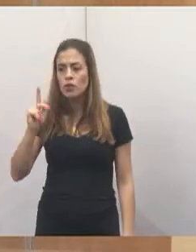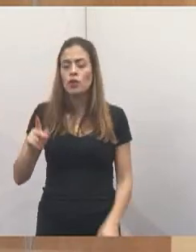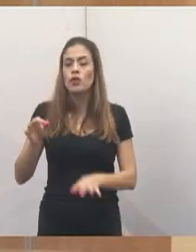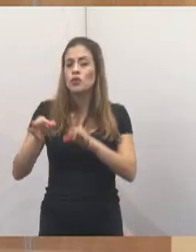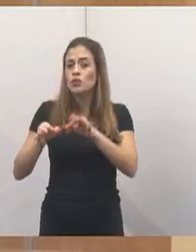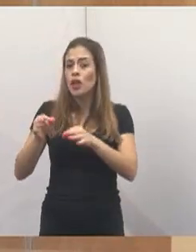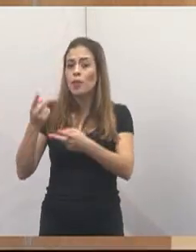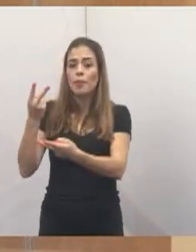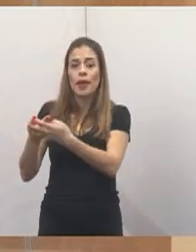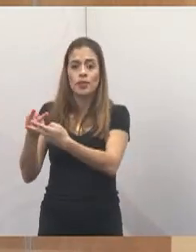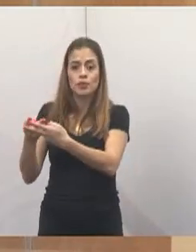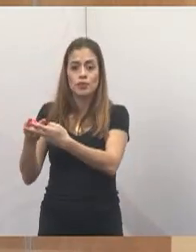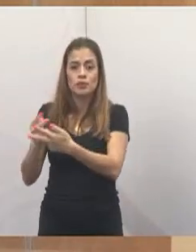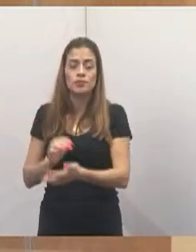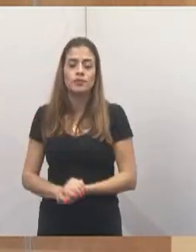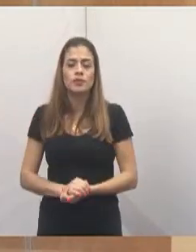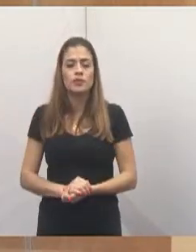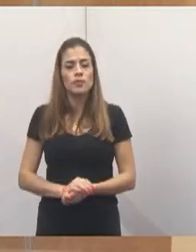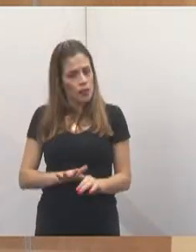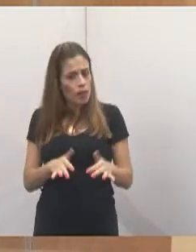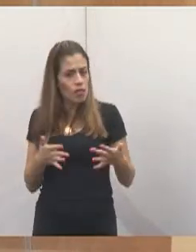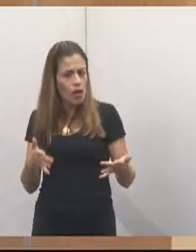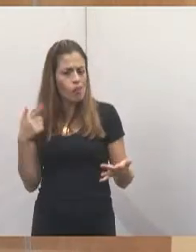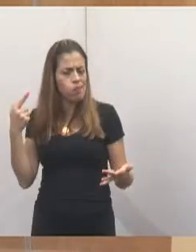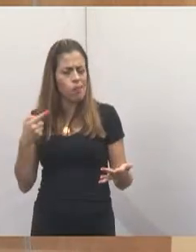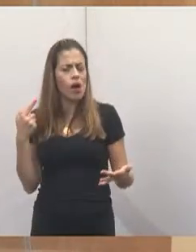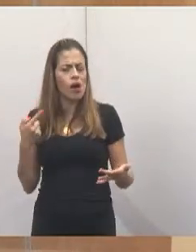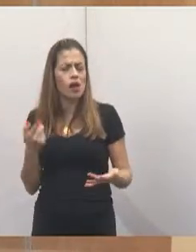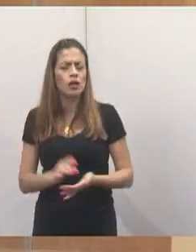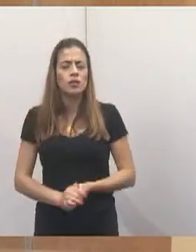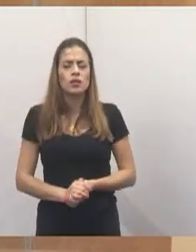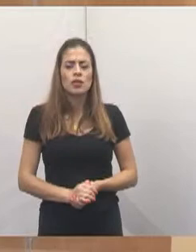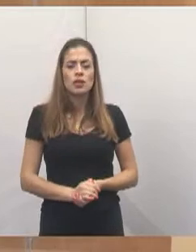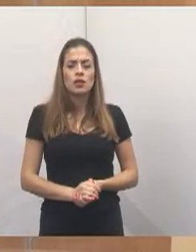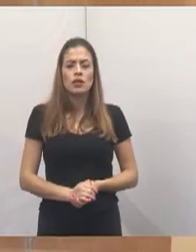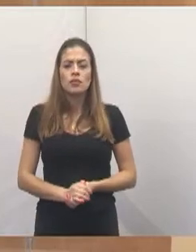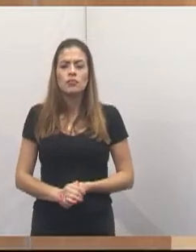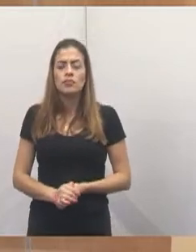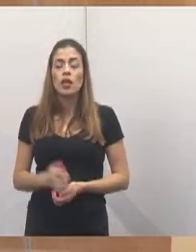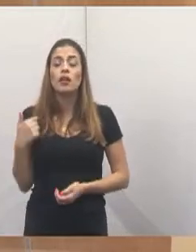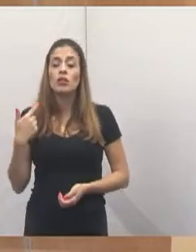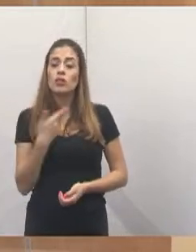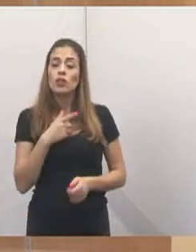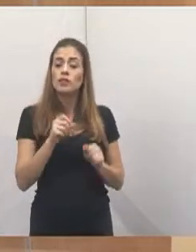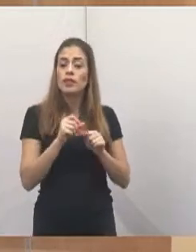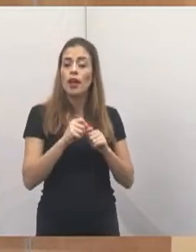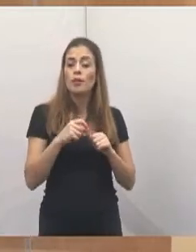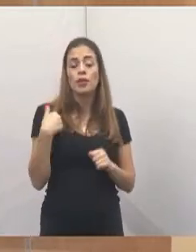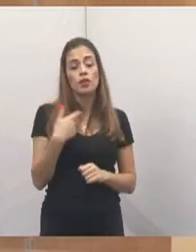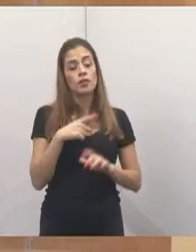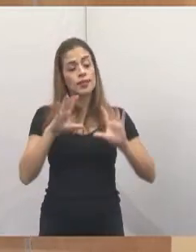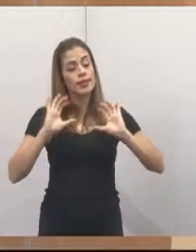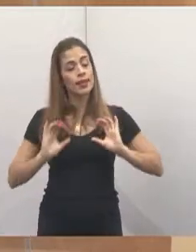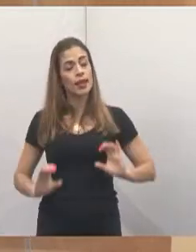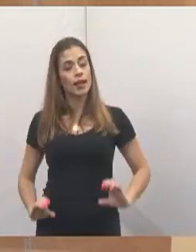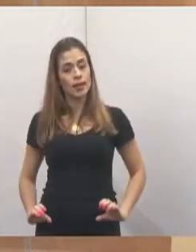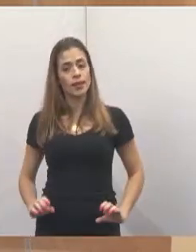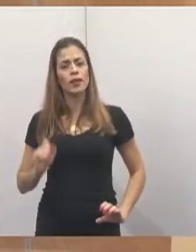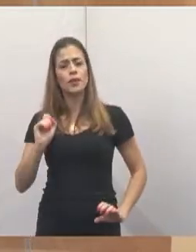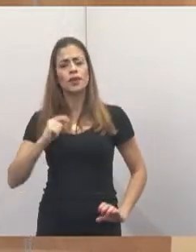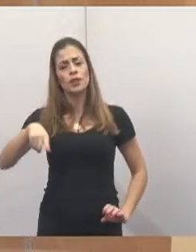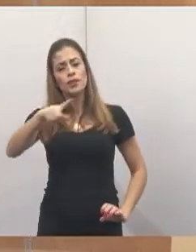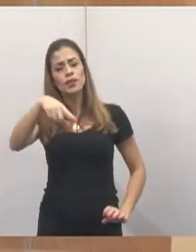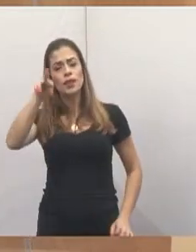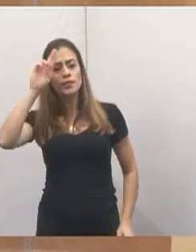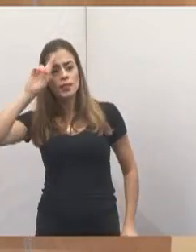injustamente preso. Isso é advocacia. E dentro da advocacia, nós fazemos a nossa cidadania. E quem são os senhores e